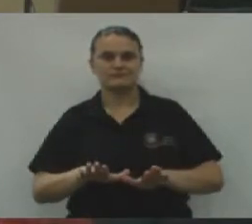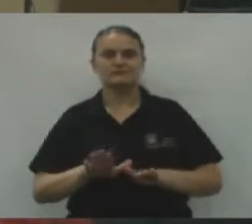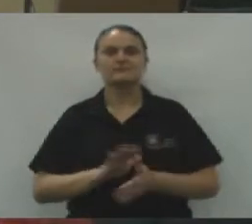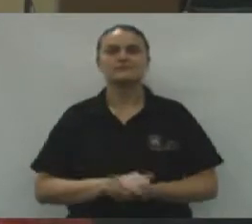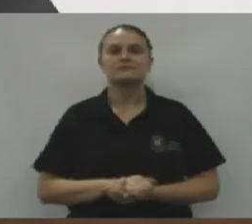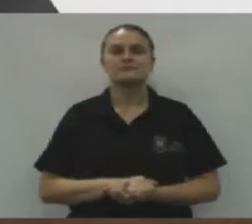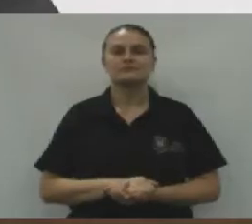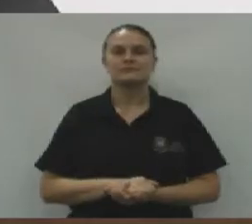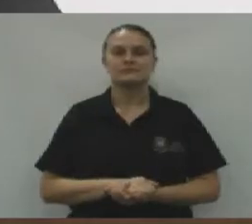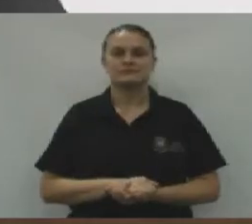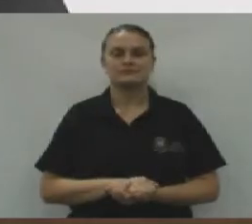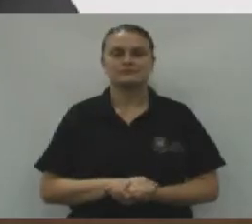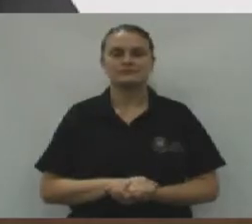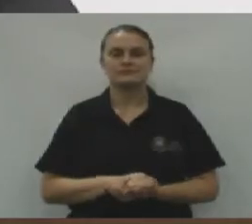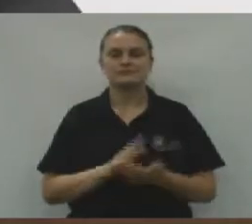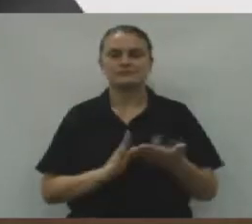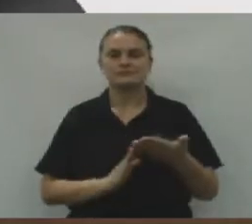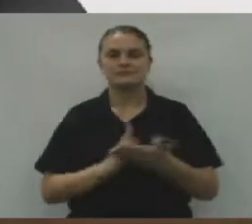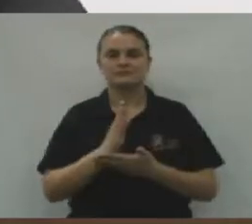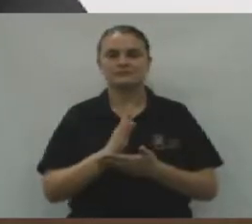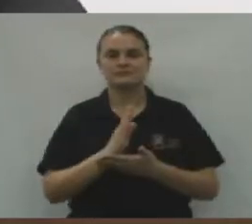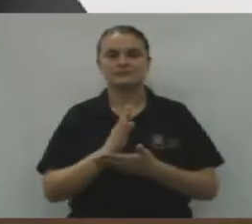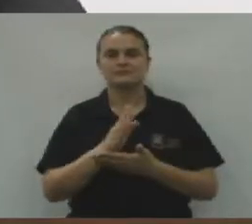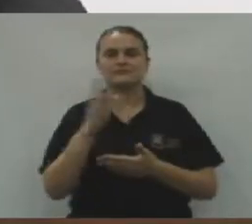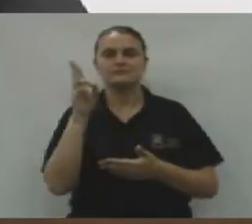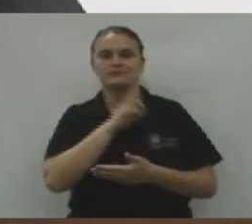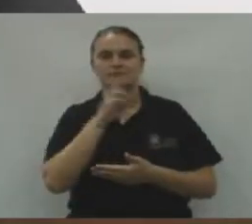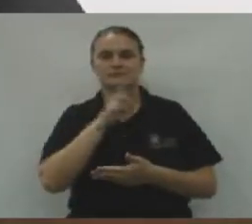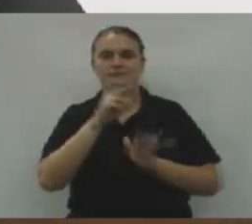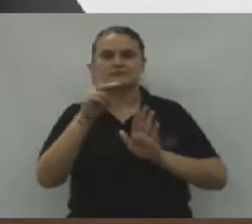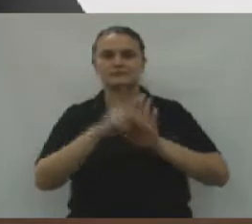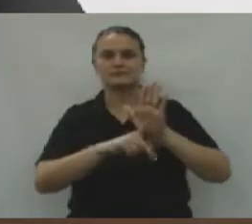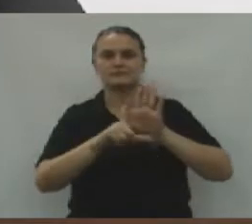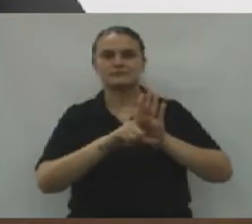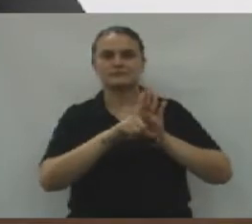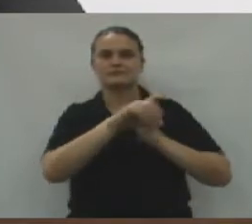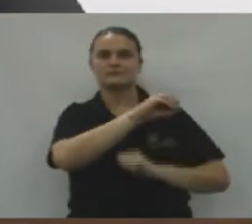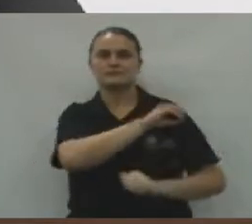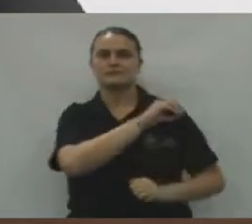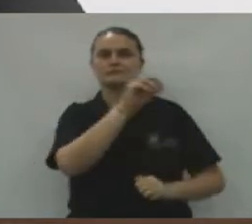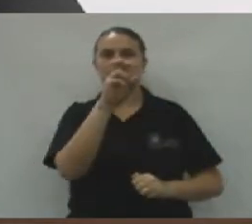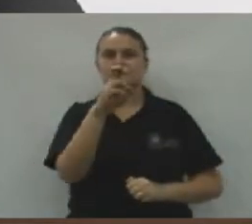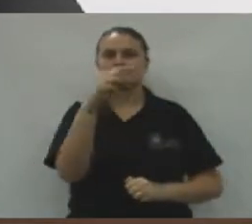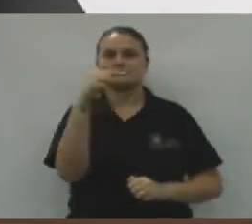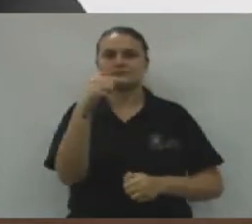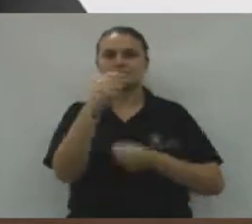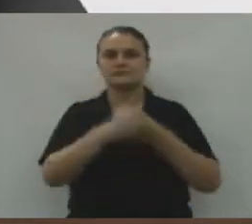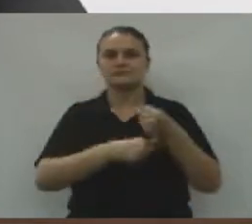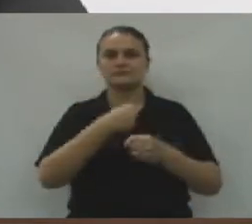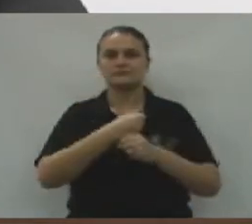estão. Aprovado, então, o regime de urgência do projeto de lei número